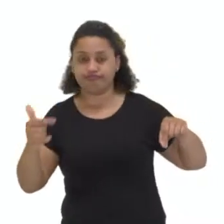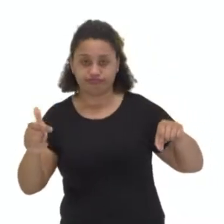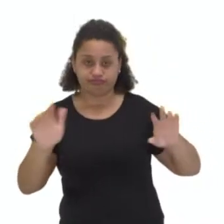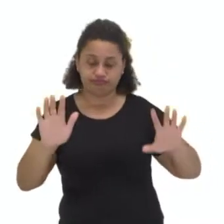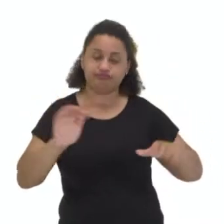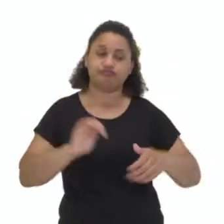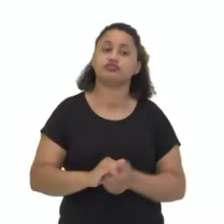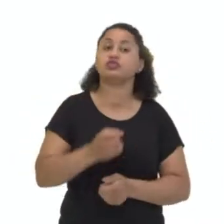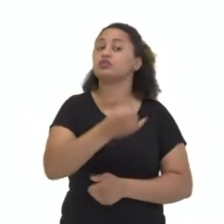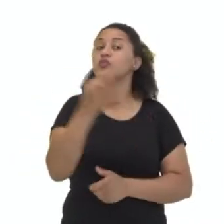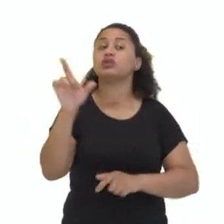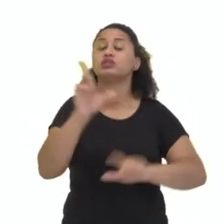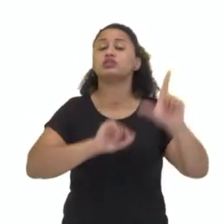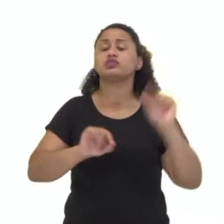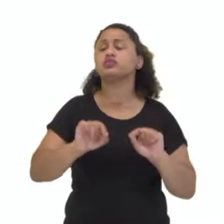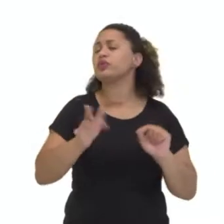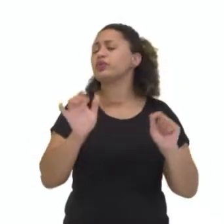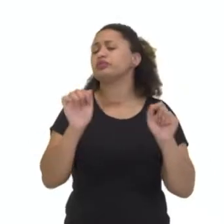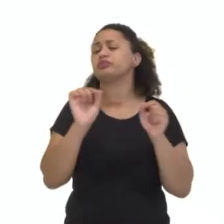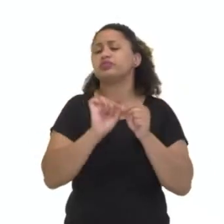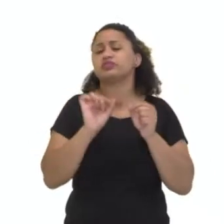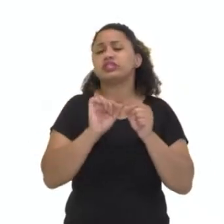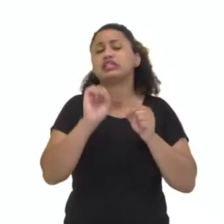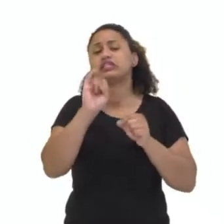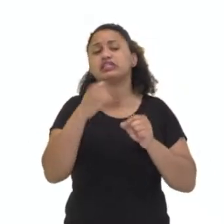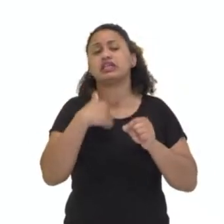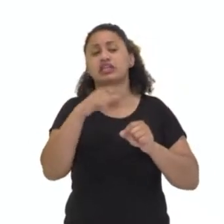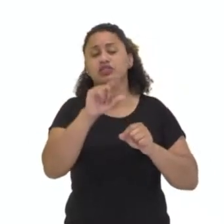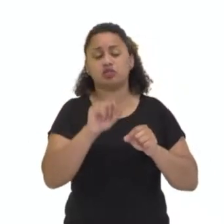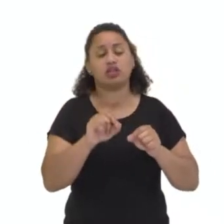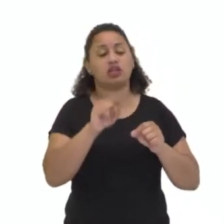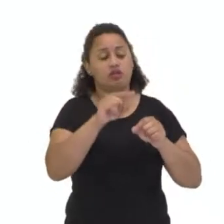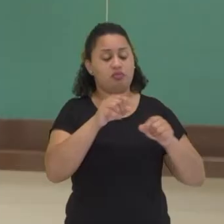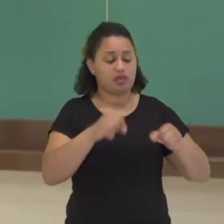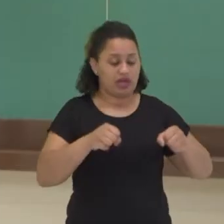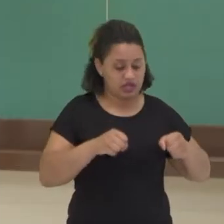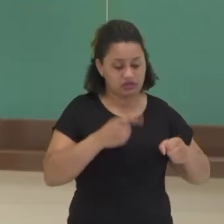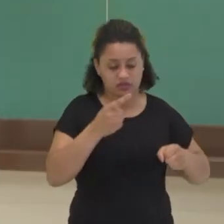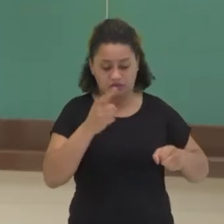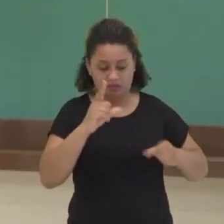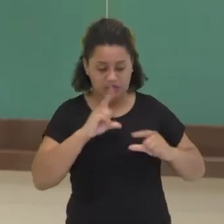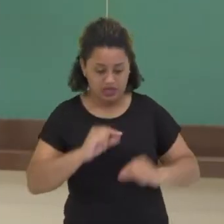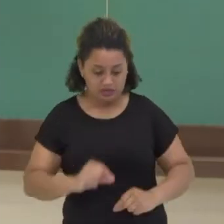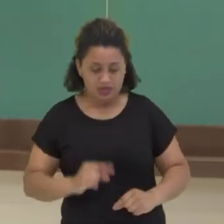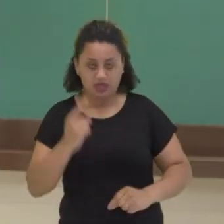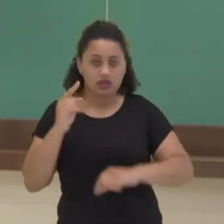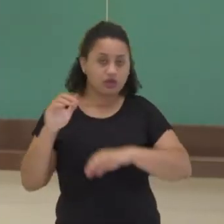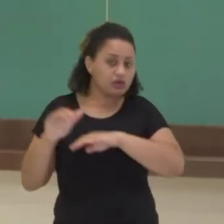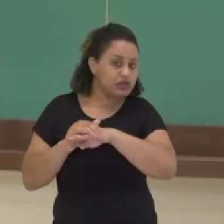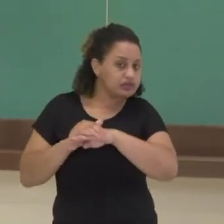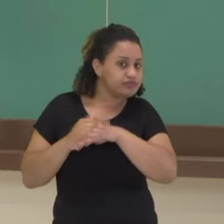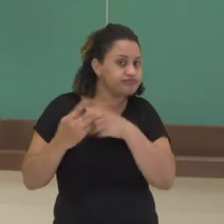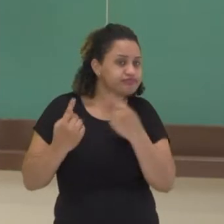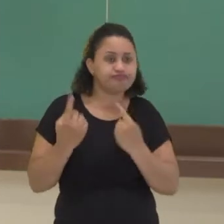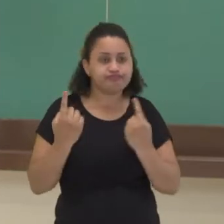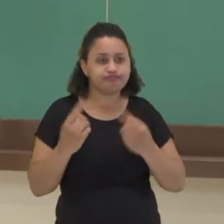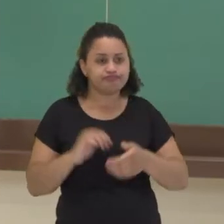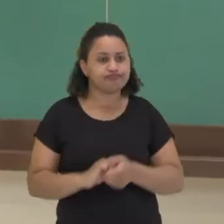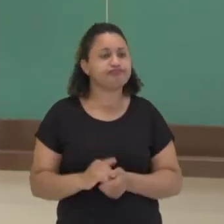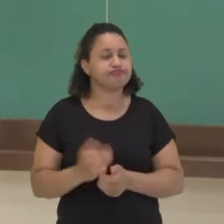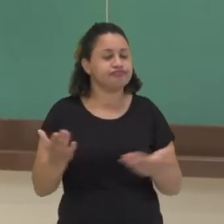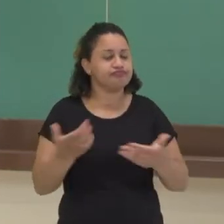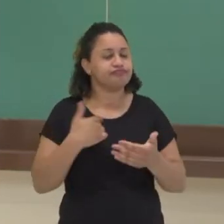escolhas Paulo poderá fazer se escolher uma calça, uma camisa e um calçado? Então, acompanhe